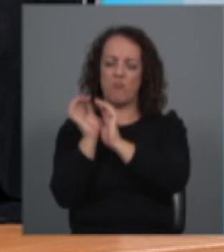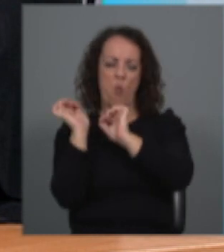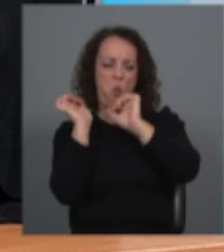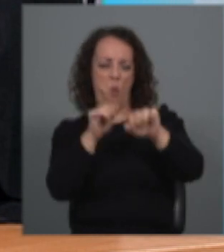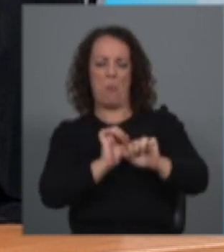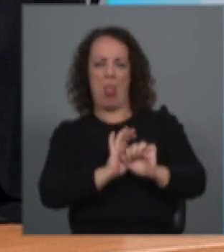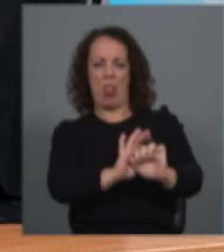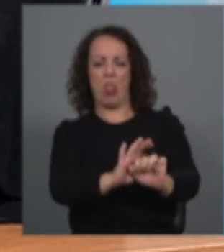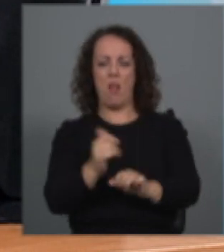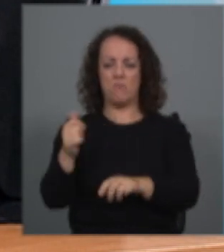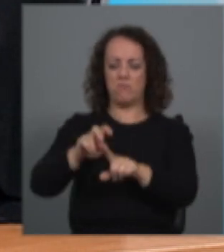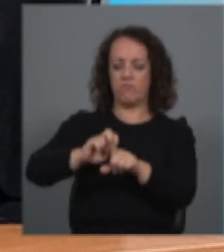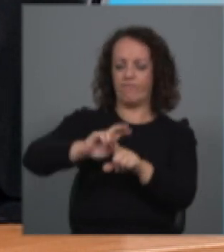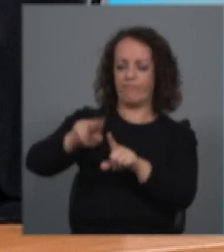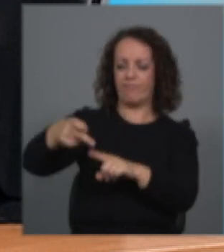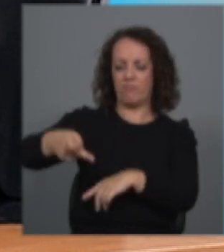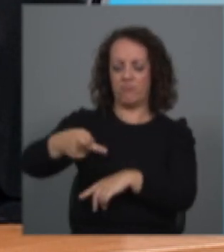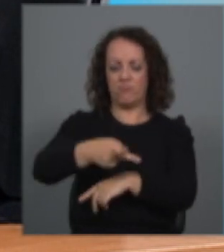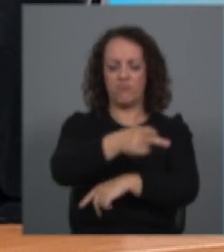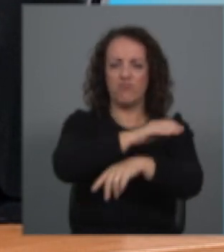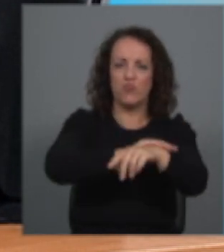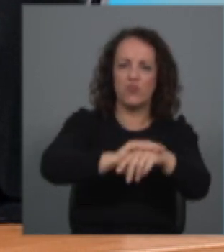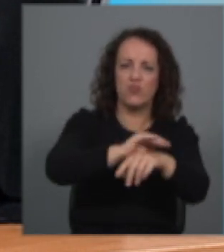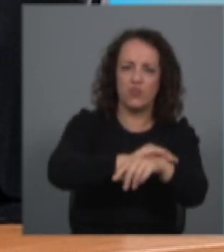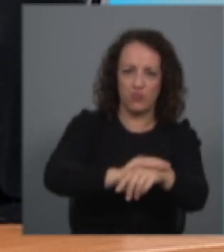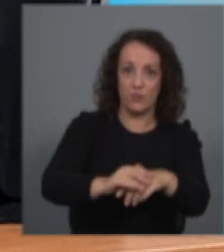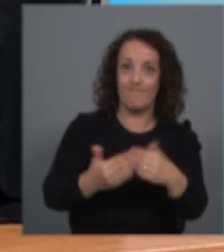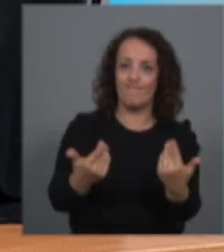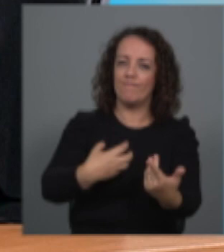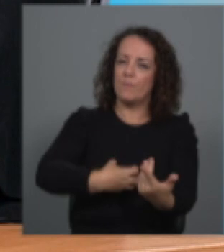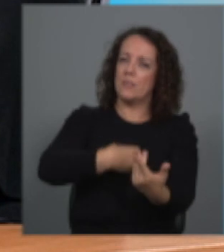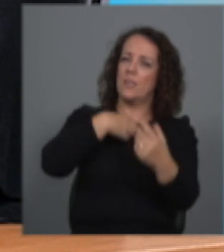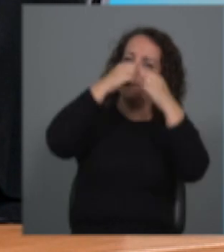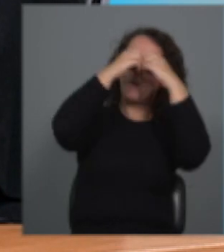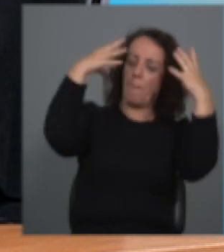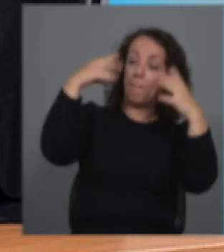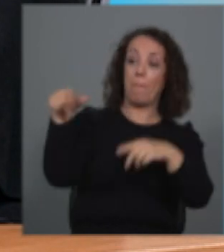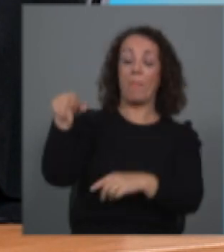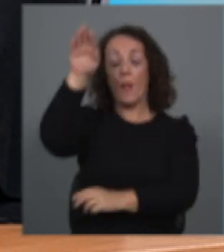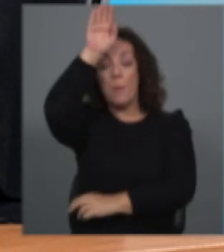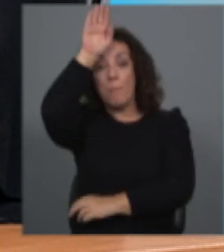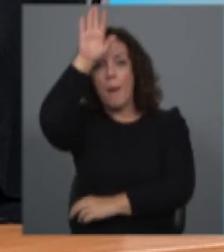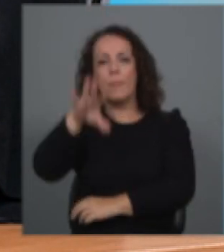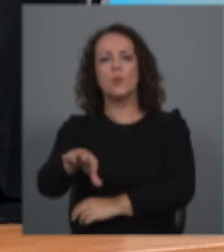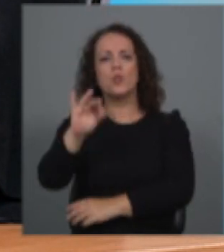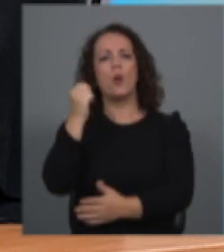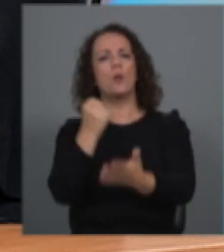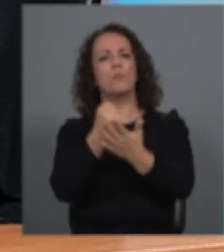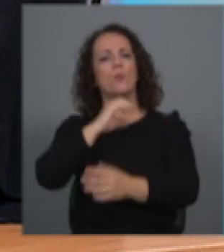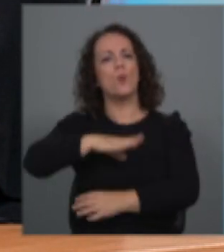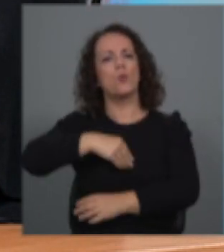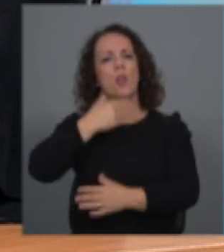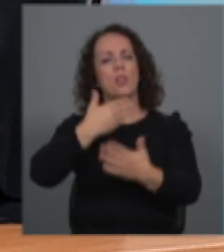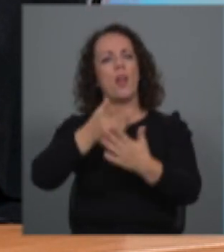E quando o Papa também escolhe para a igreja, para o mundo, um Dia Mundial do Pobre,